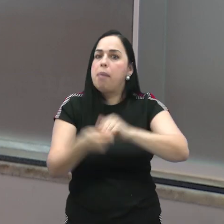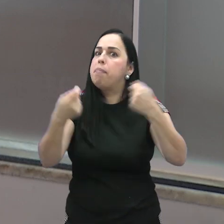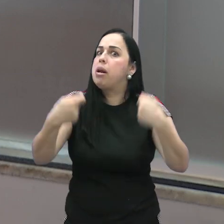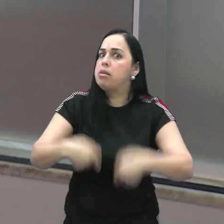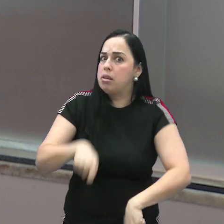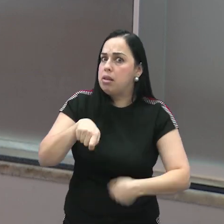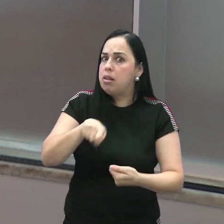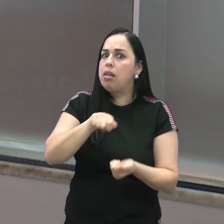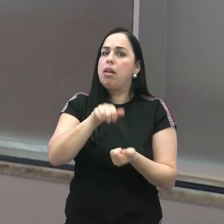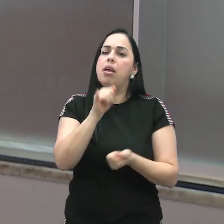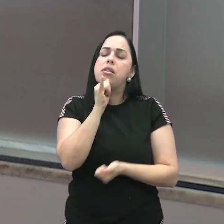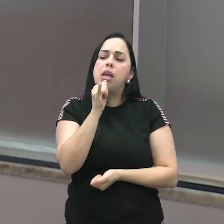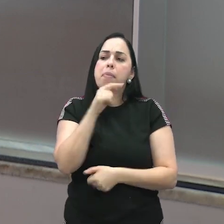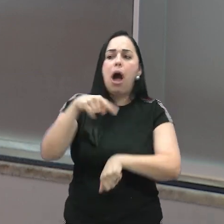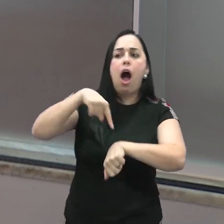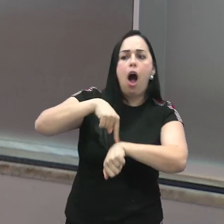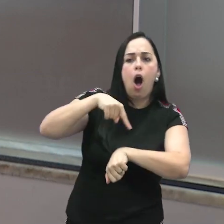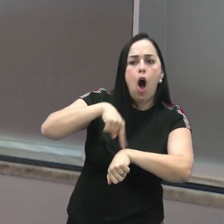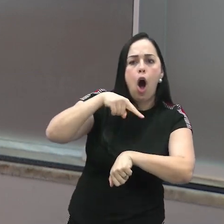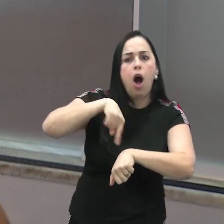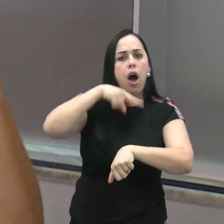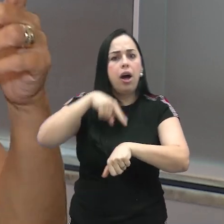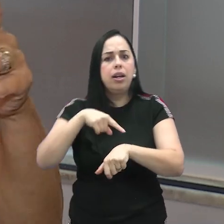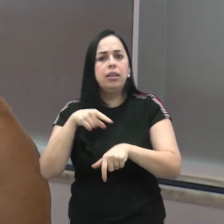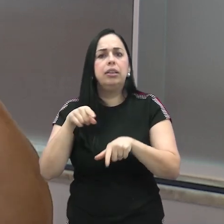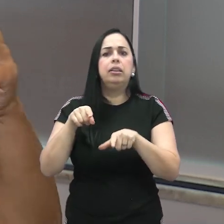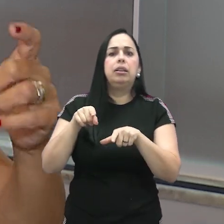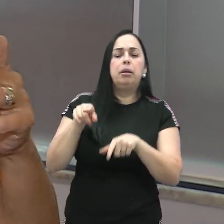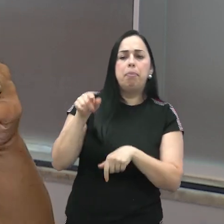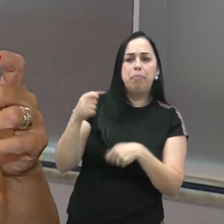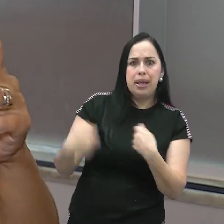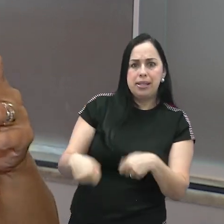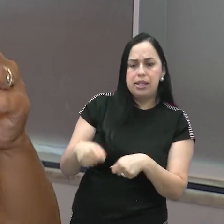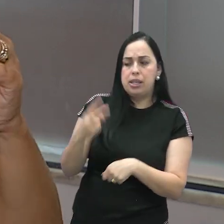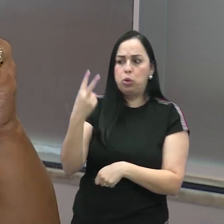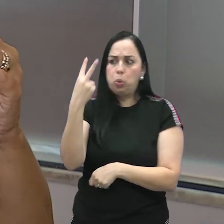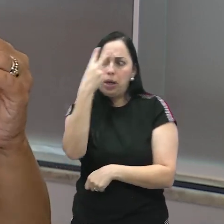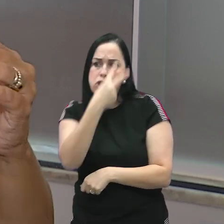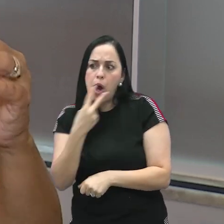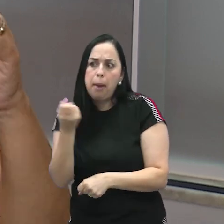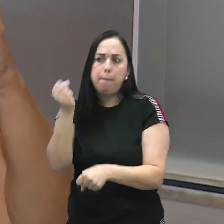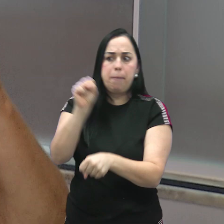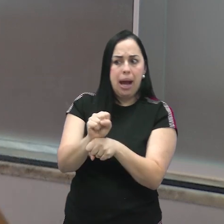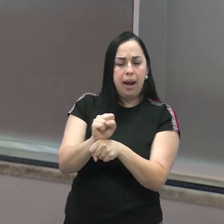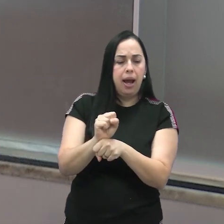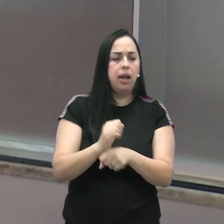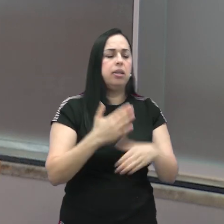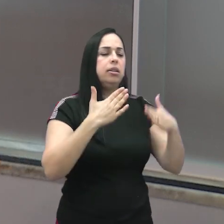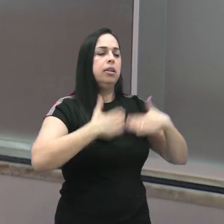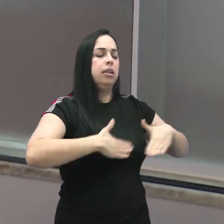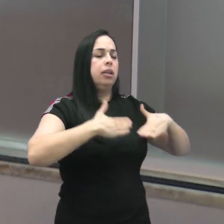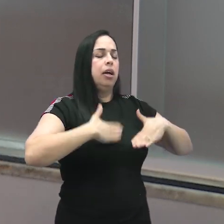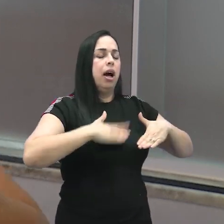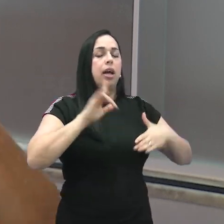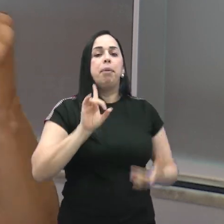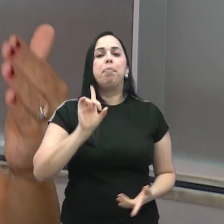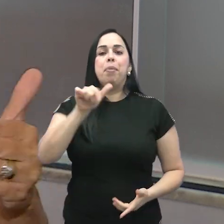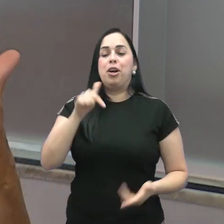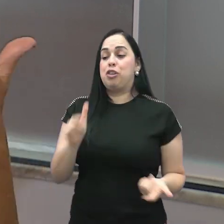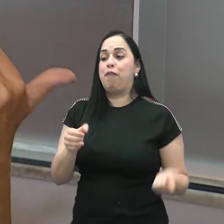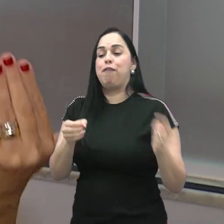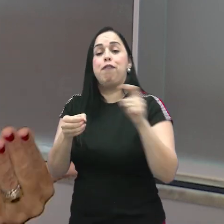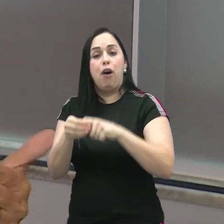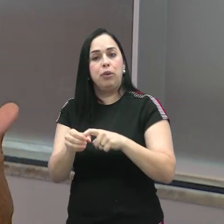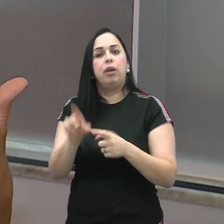ser feitos. Então, essa questão da carga horária, tempo, ele precisa cada 2 horas, 20 minutos de descanso,